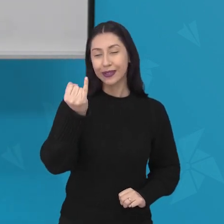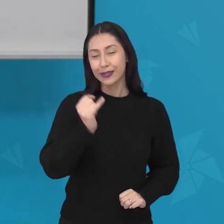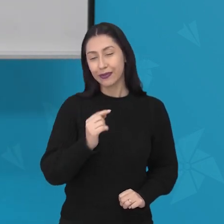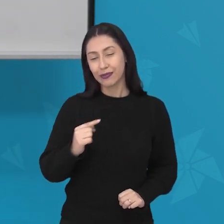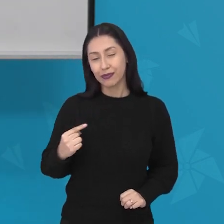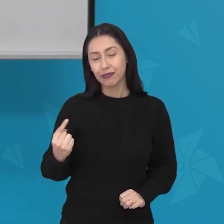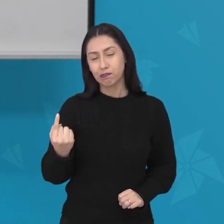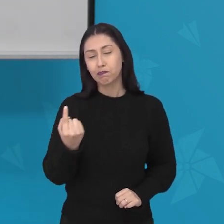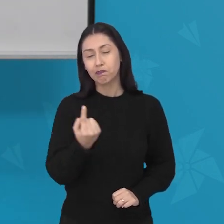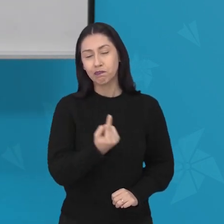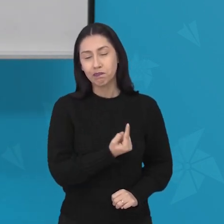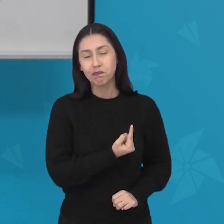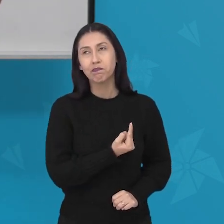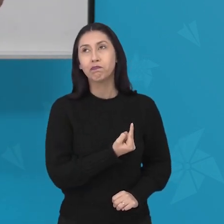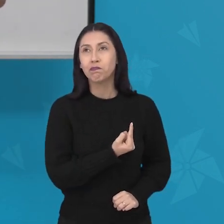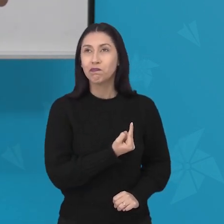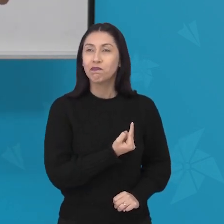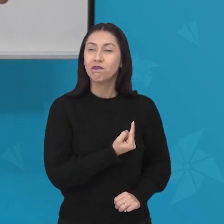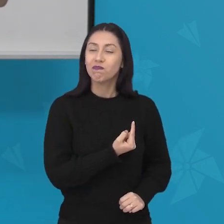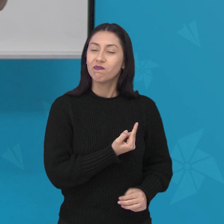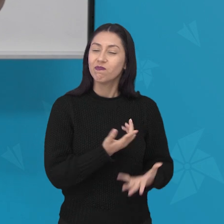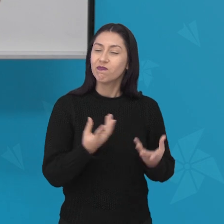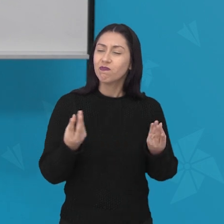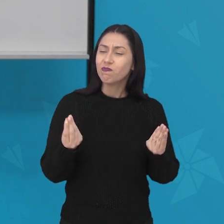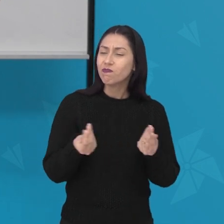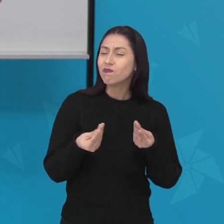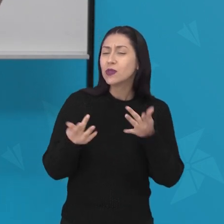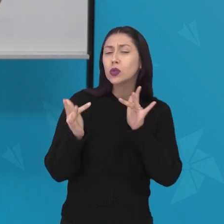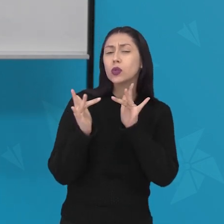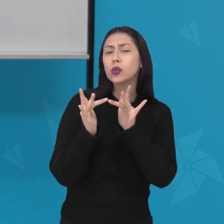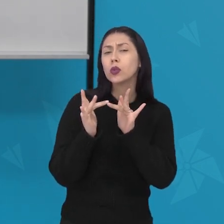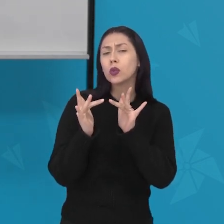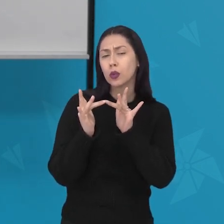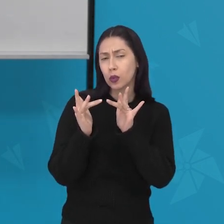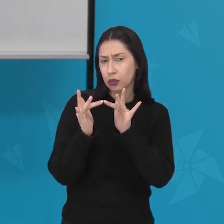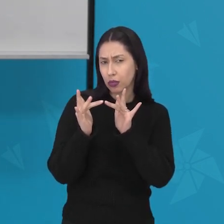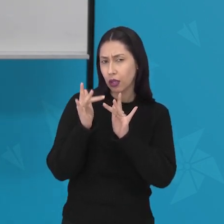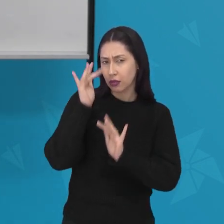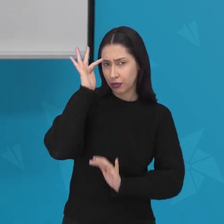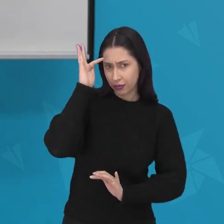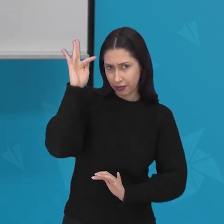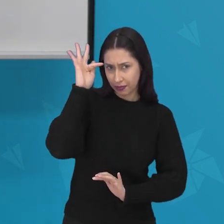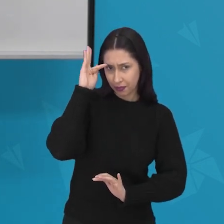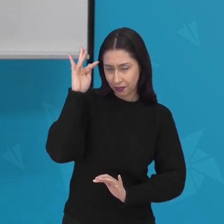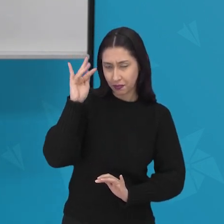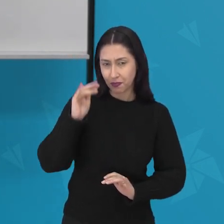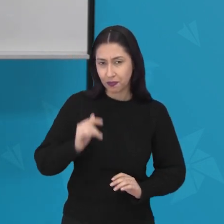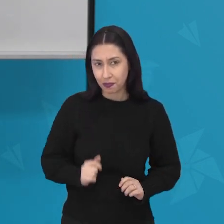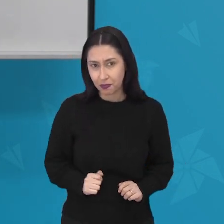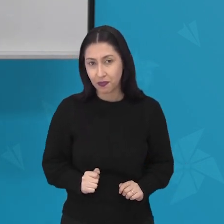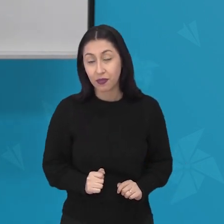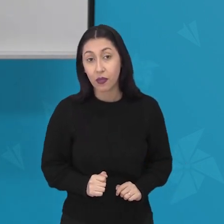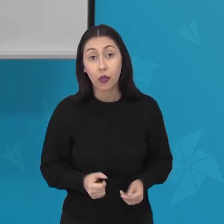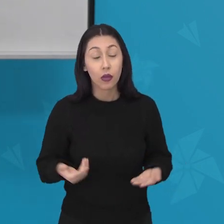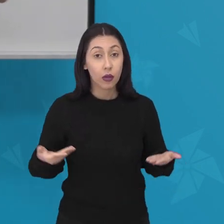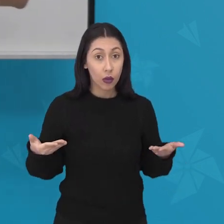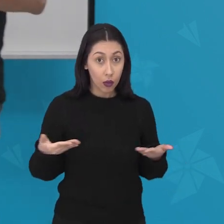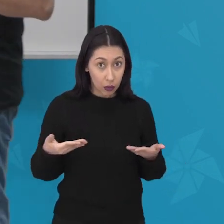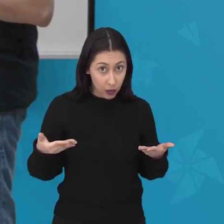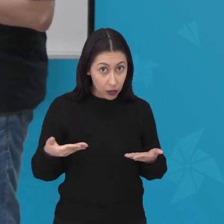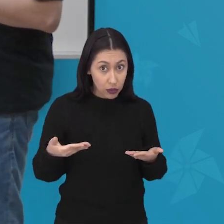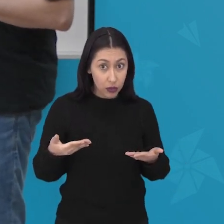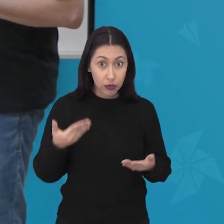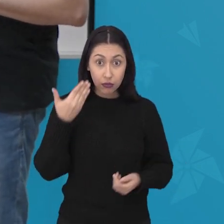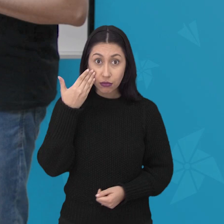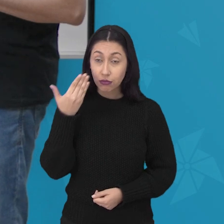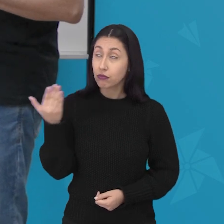para a gente ter uma familiaridade maior com a filosofia. Na aula de hoje,